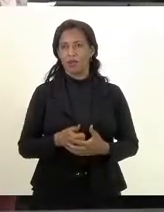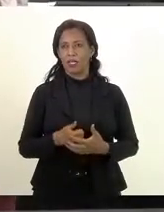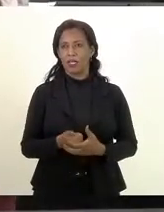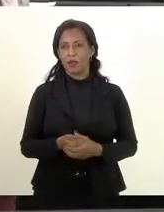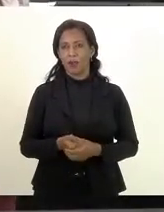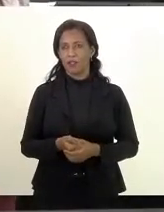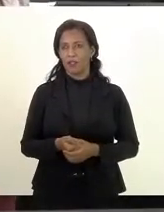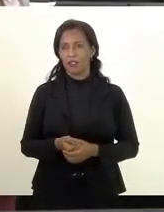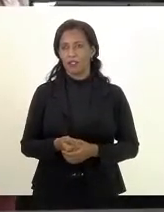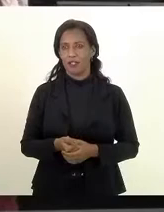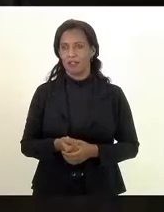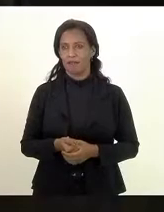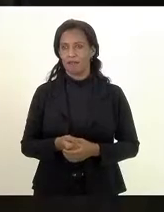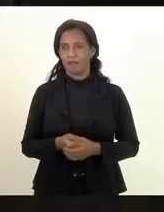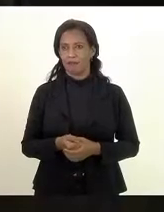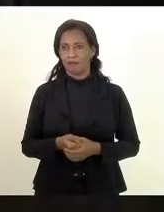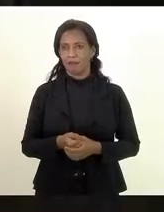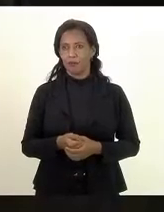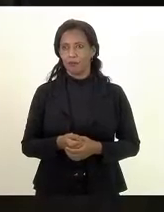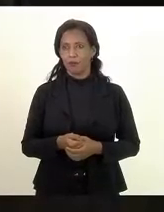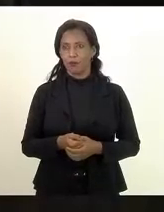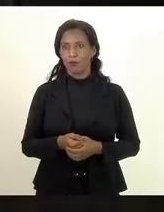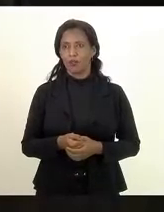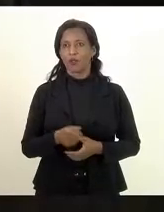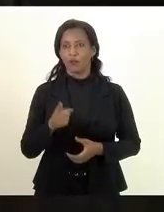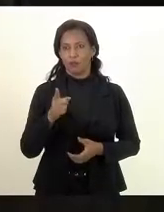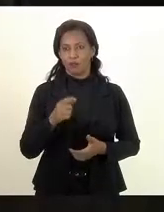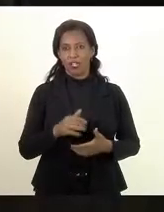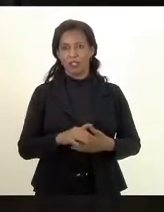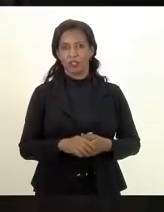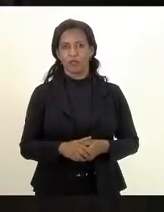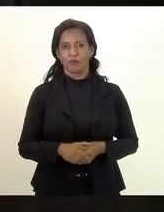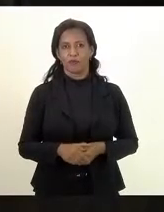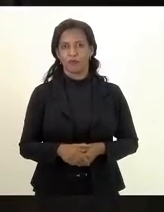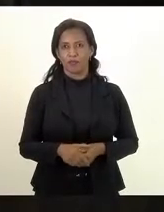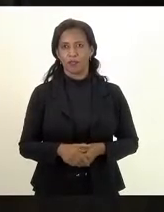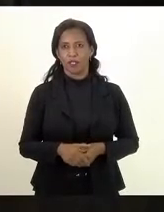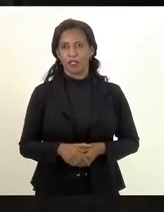Desculpa. Então, deixa eu terminar de cantar.